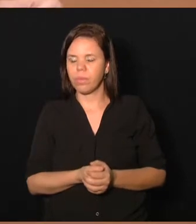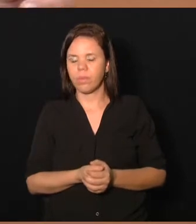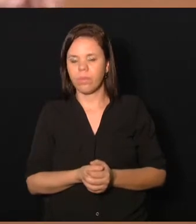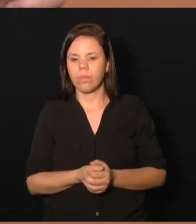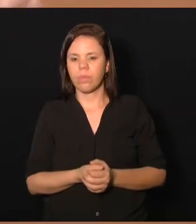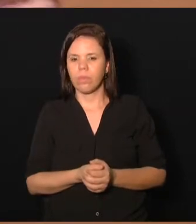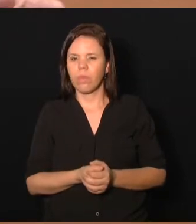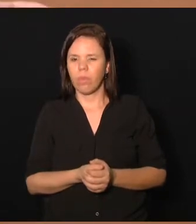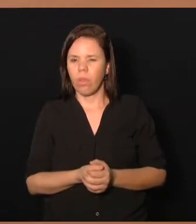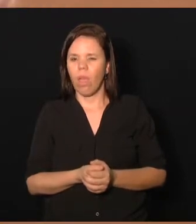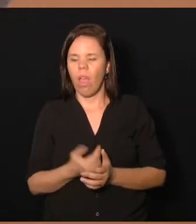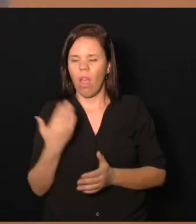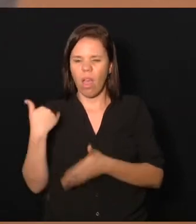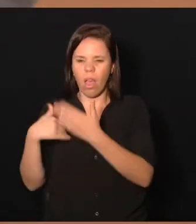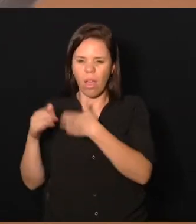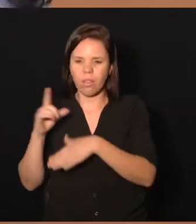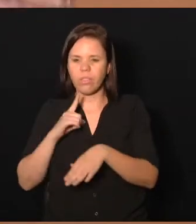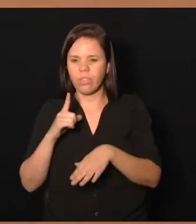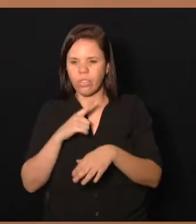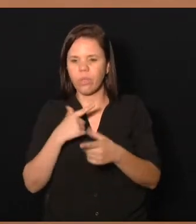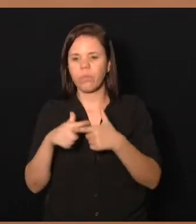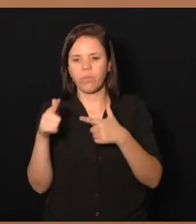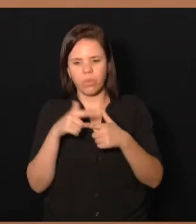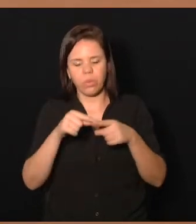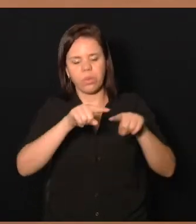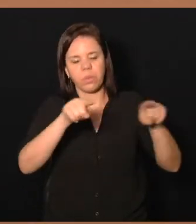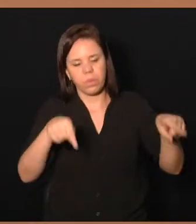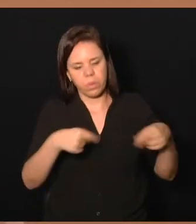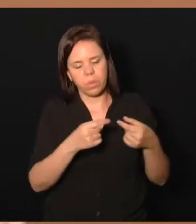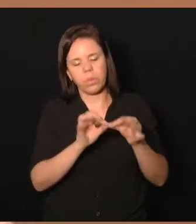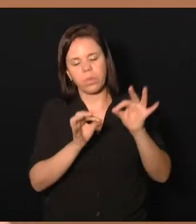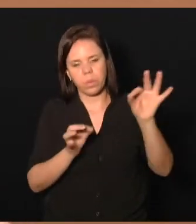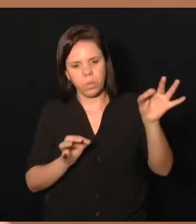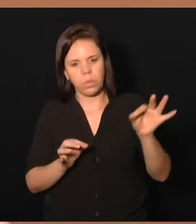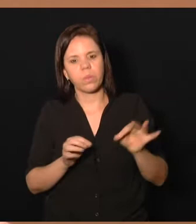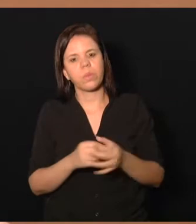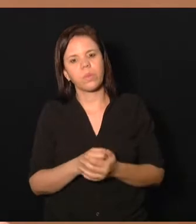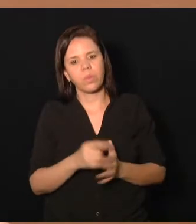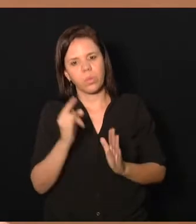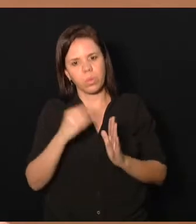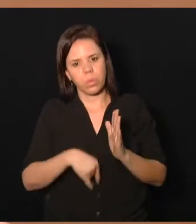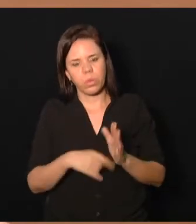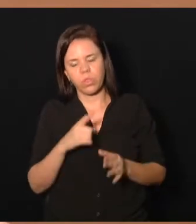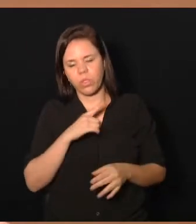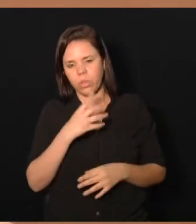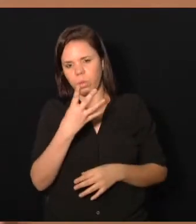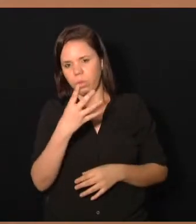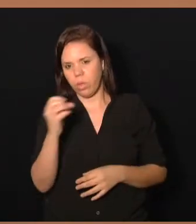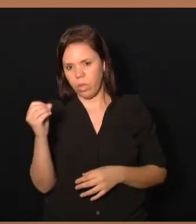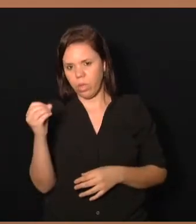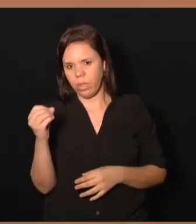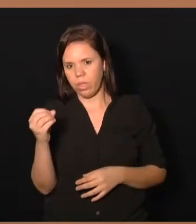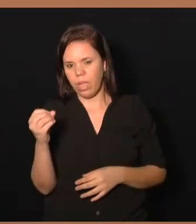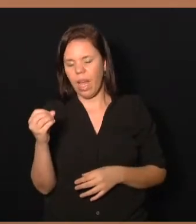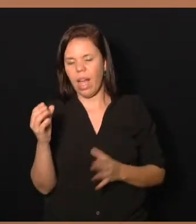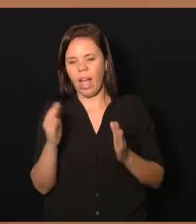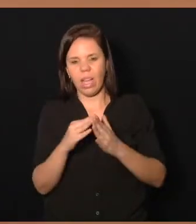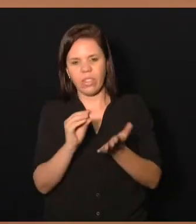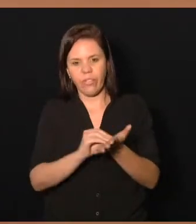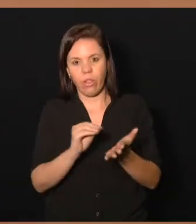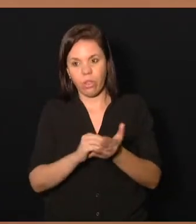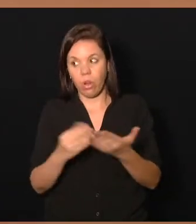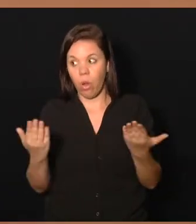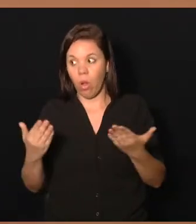Então o zoneamento era um problema, porque quando eu era diretor, eu me lembro muito bem que nós tínhamos na época 40 e poucas casas irregulares. Hoje são quantas? Disseram